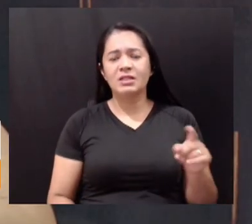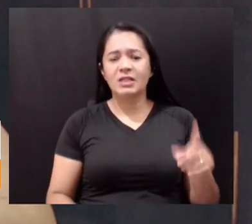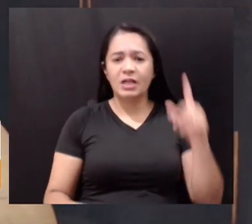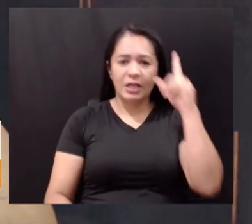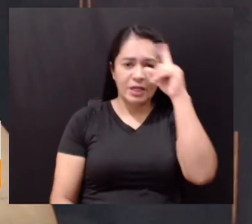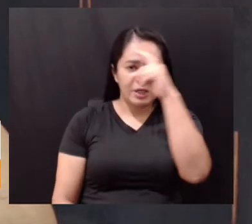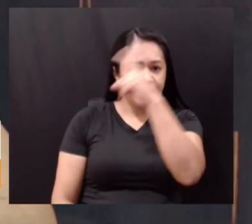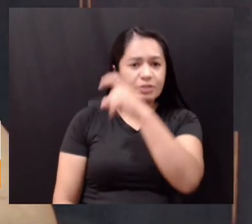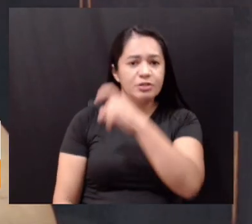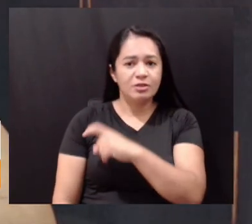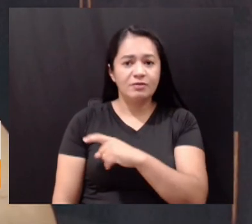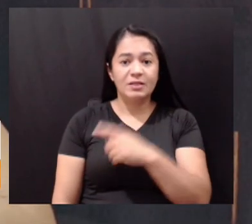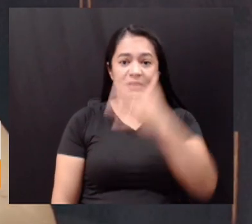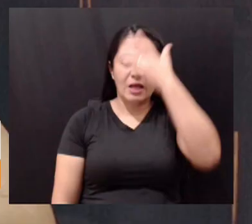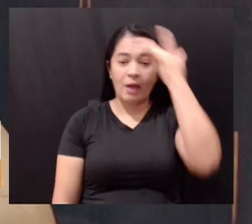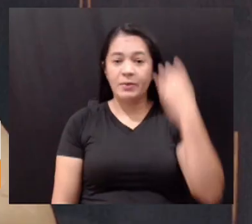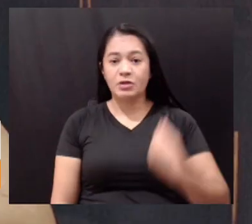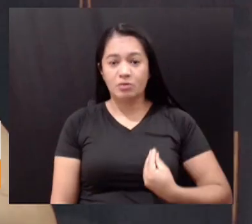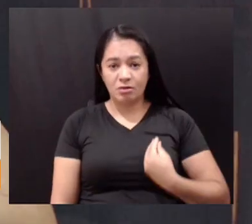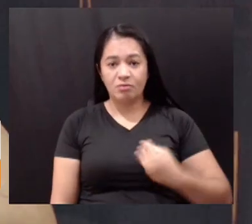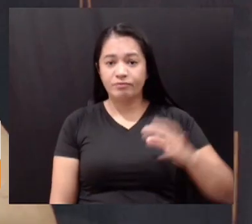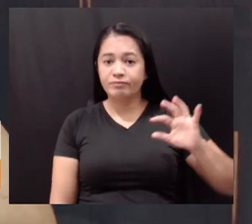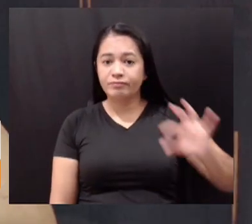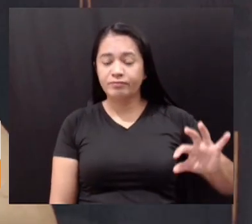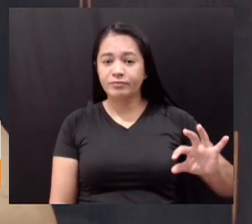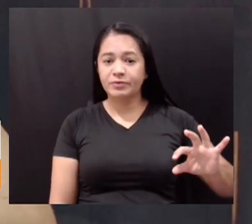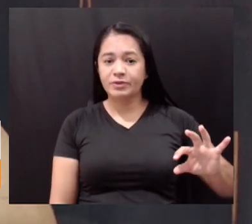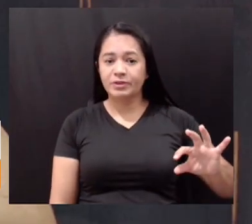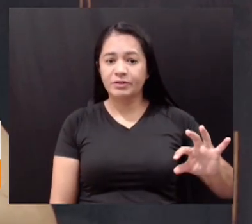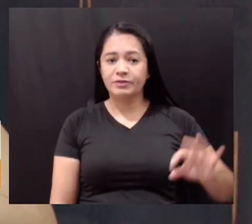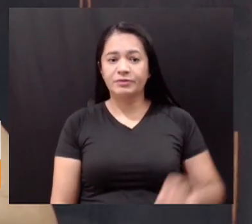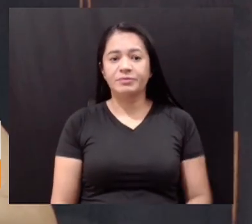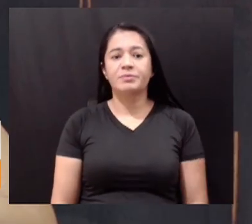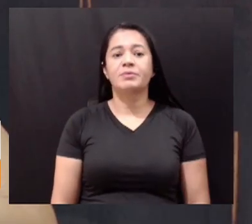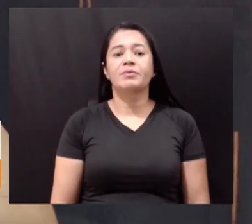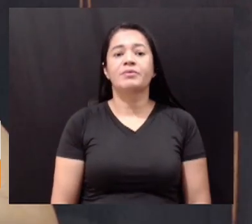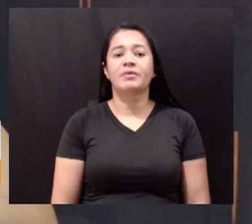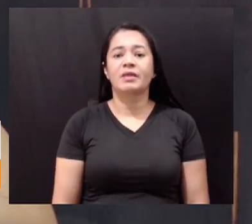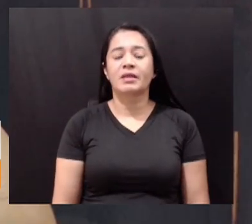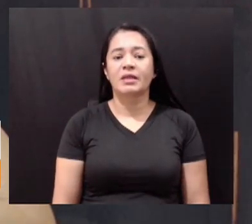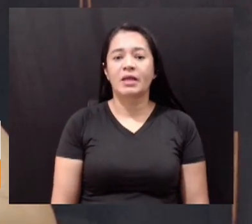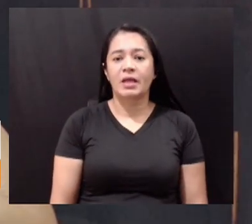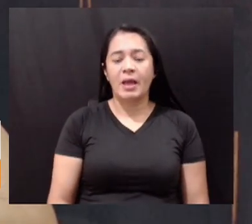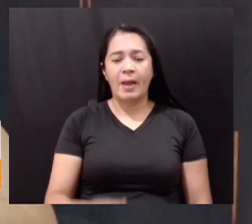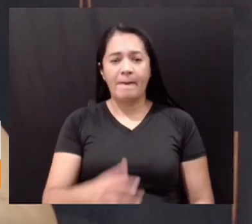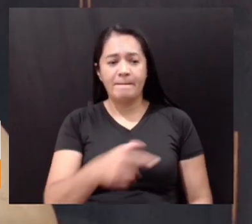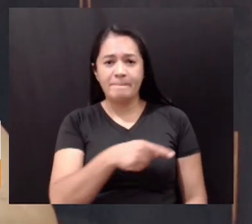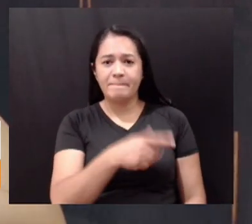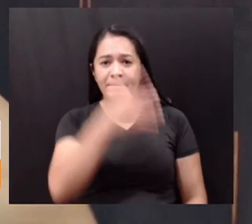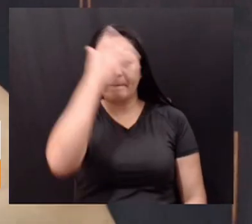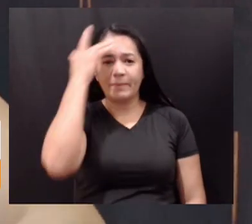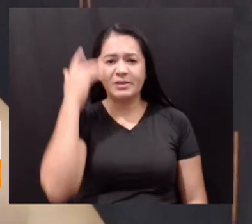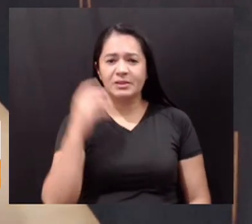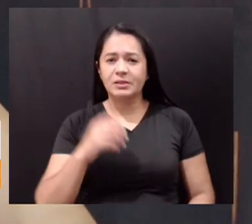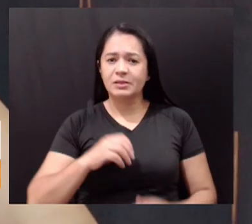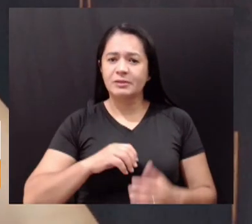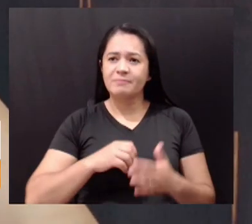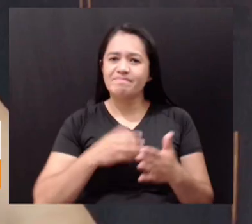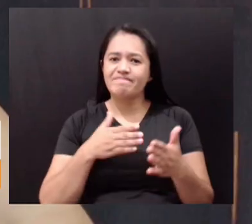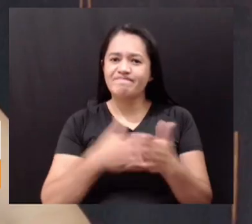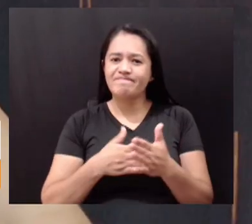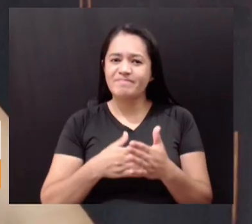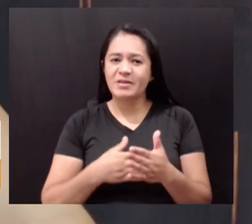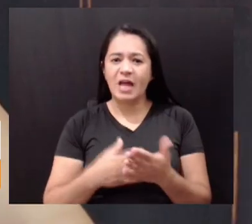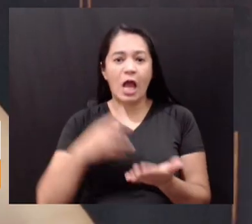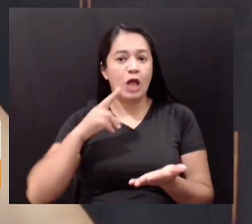vivendo esse processo. Então, são pessoas que têm uma resistência muito grande a assumir responsabilidades.